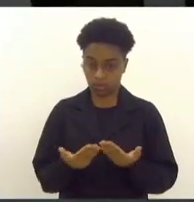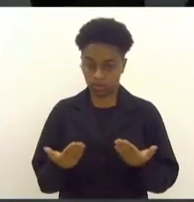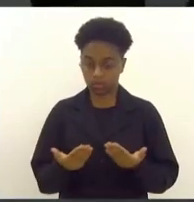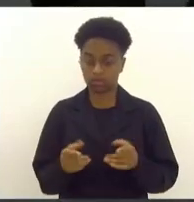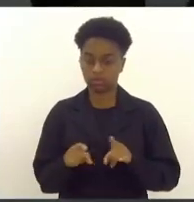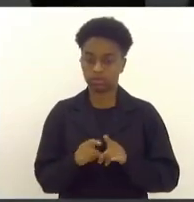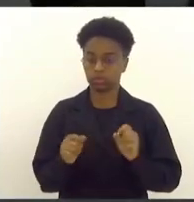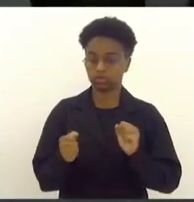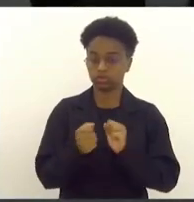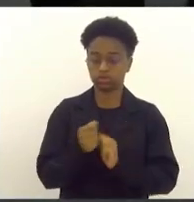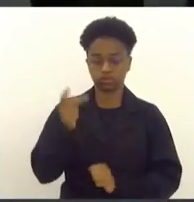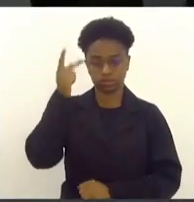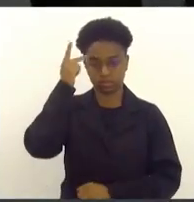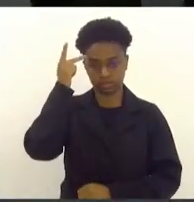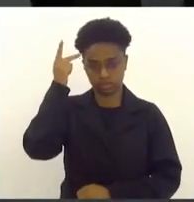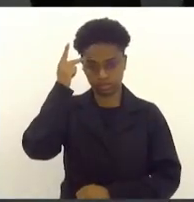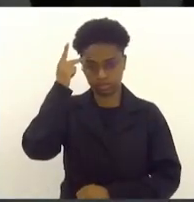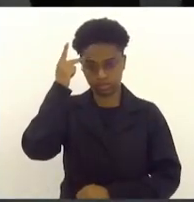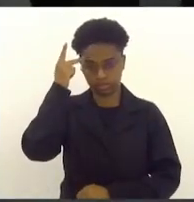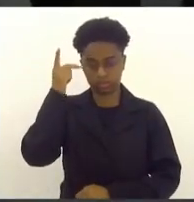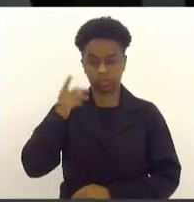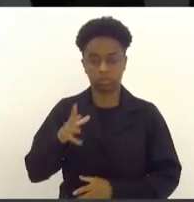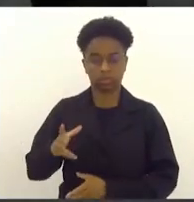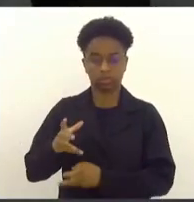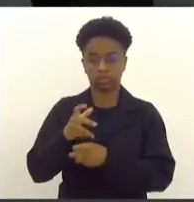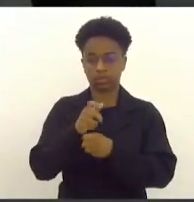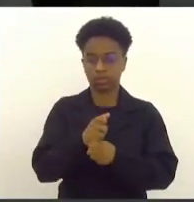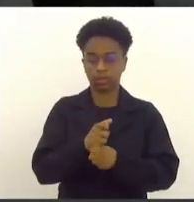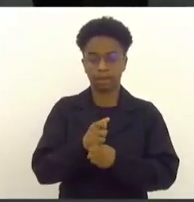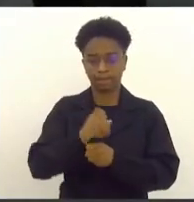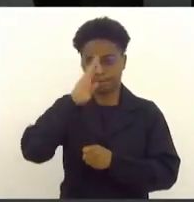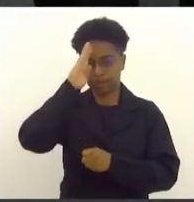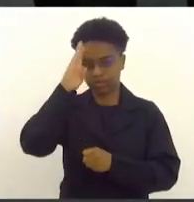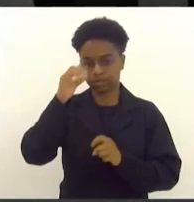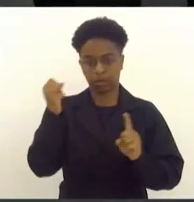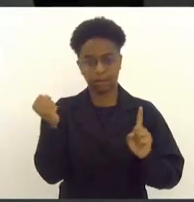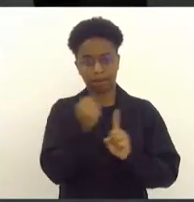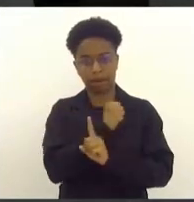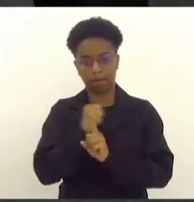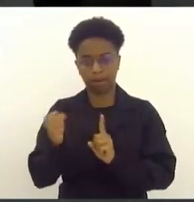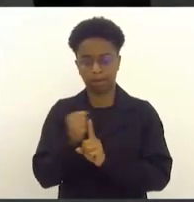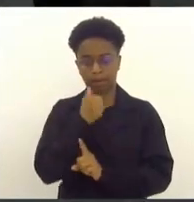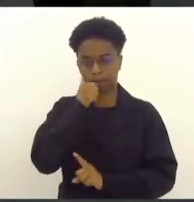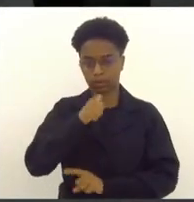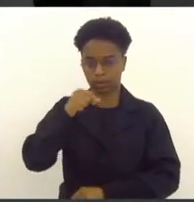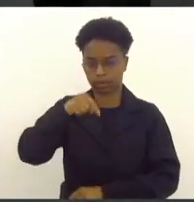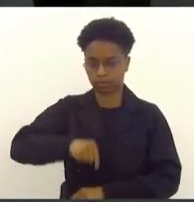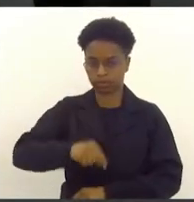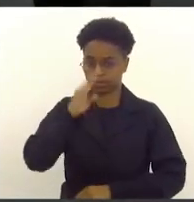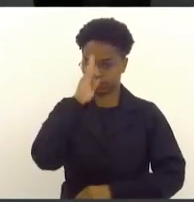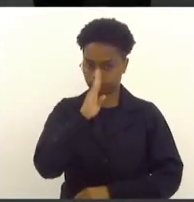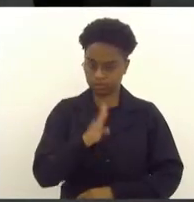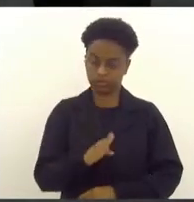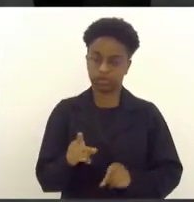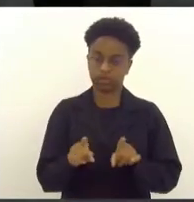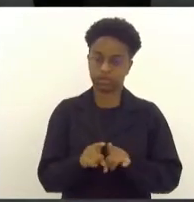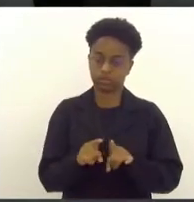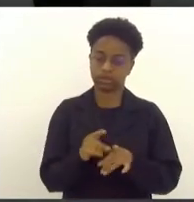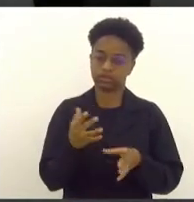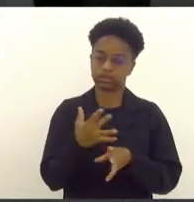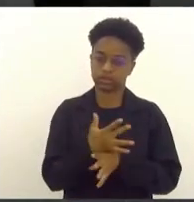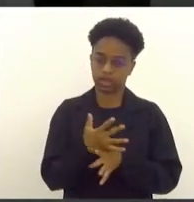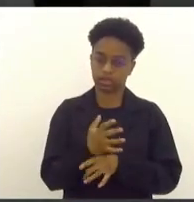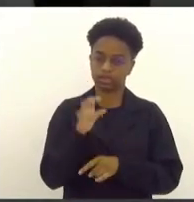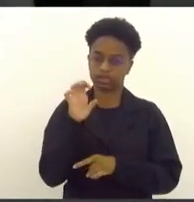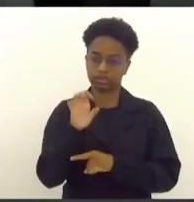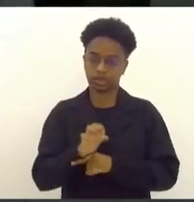junto com São Paulo agrega o maior número de feminicídio do Brasil é também uma cidade um